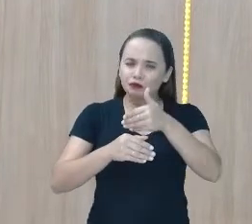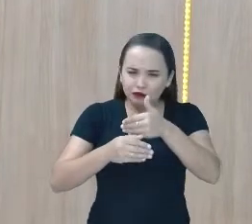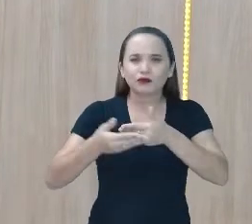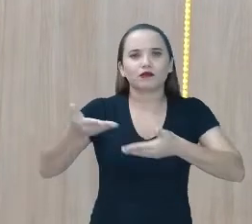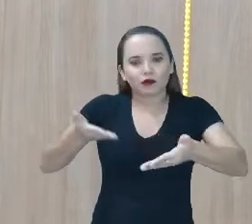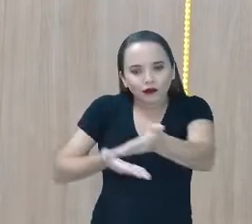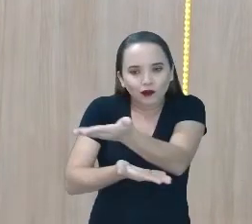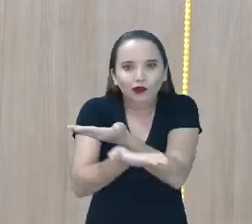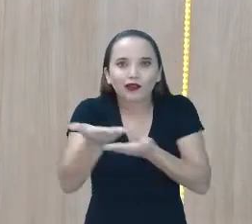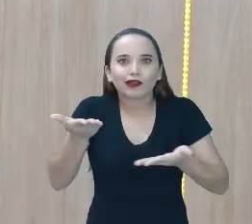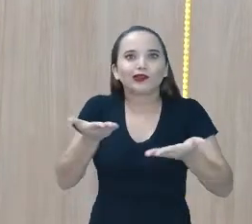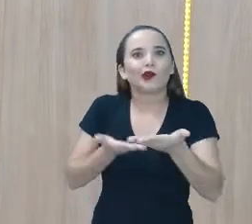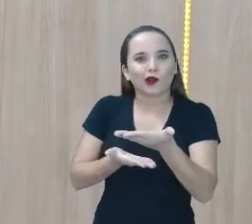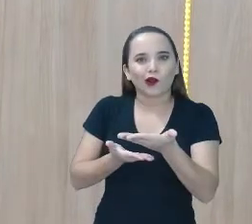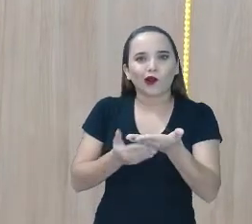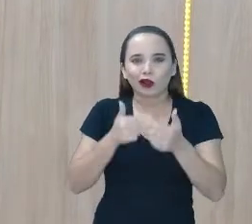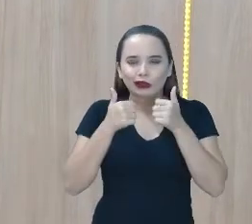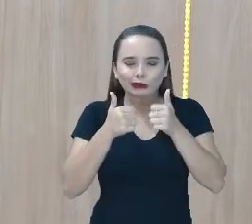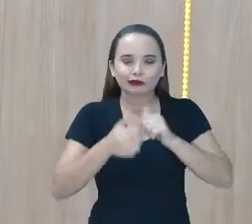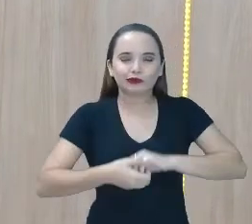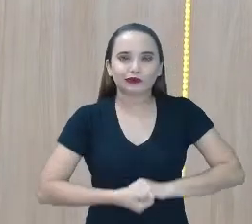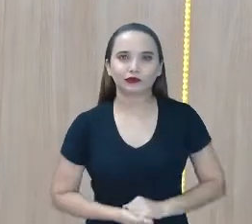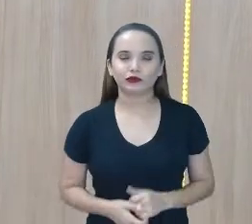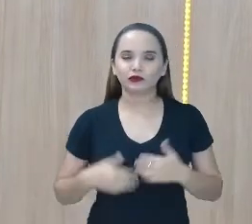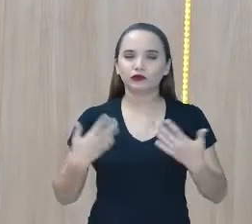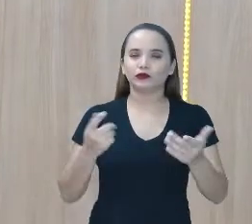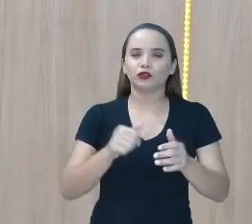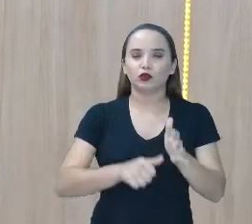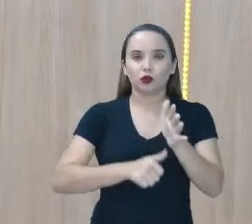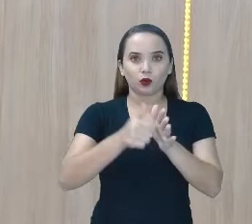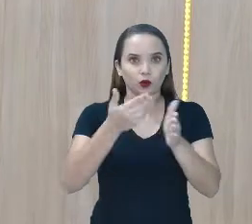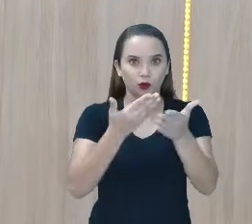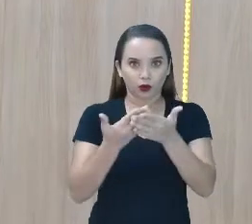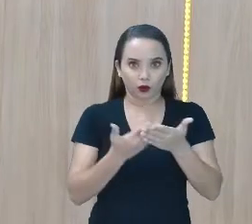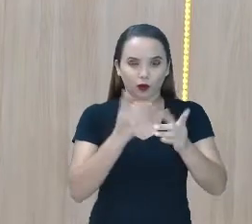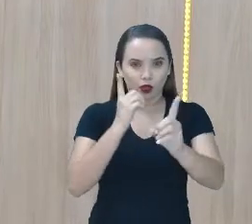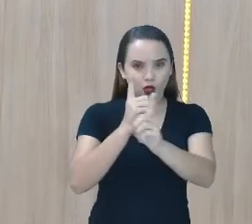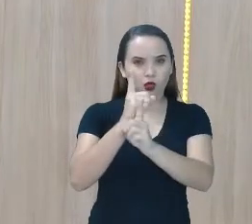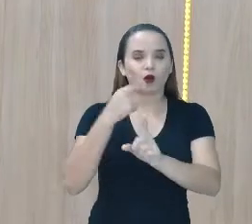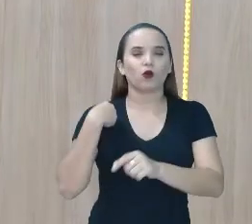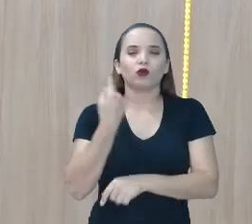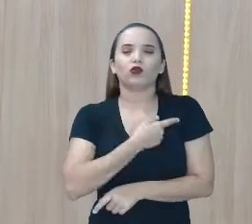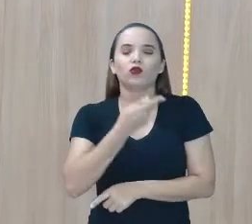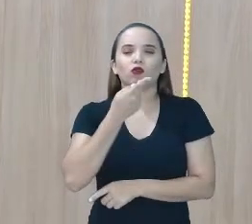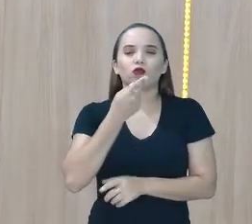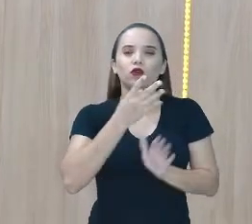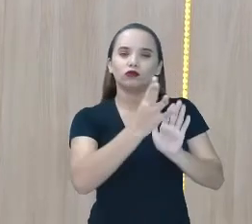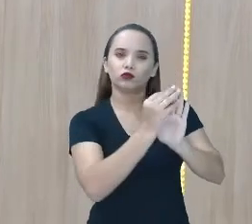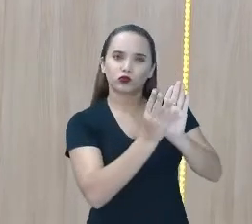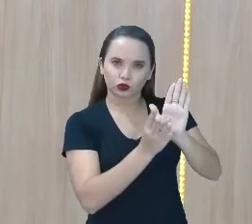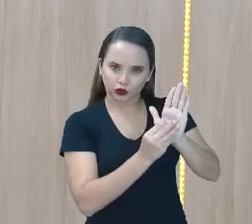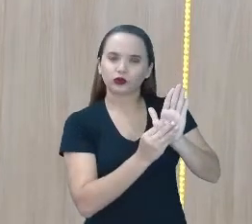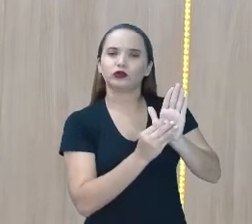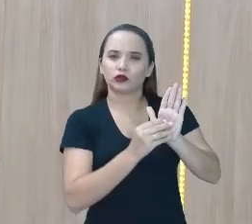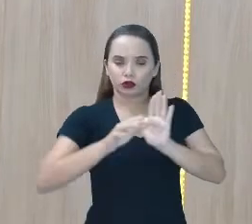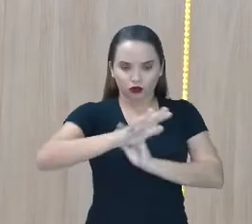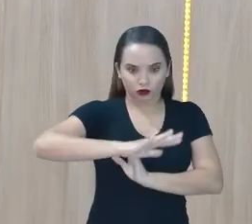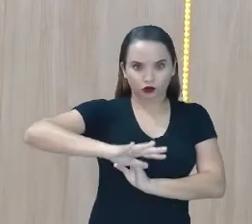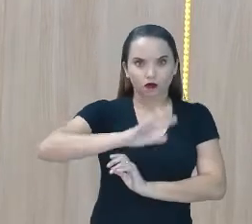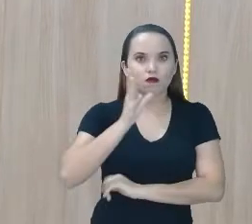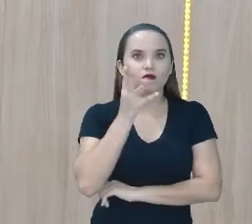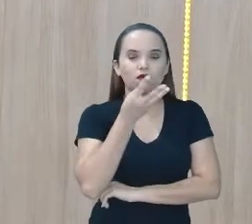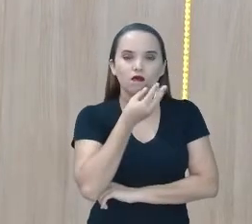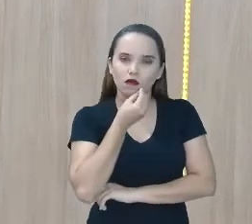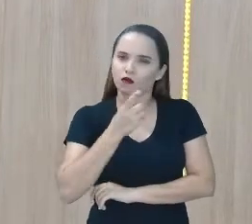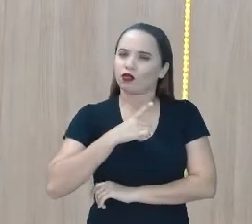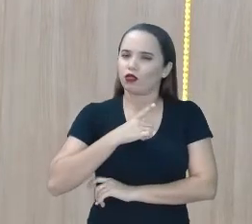de vocês. Então, no nosso primeiro encontro sobre psicomotricidade, nós conceituamos essa área de conhecimento, Nós trazemos